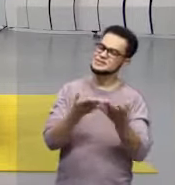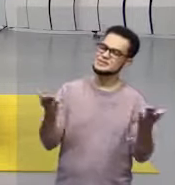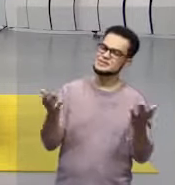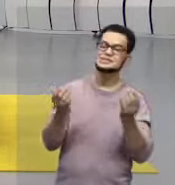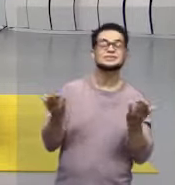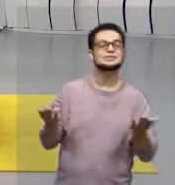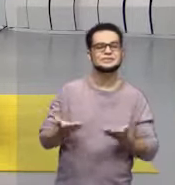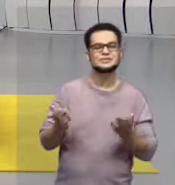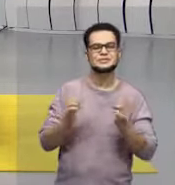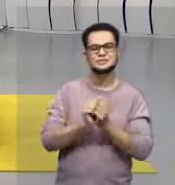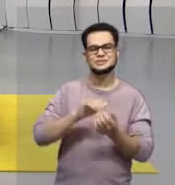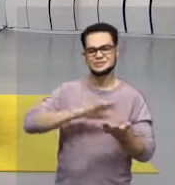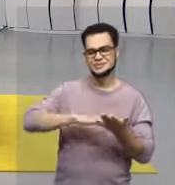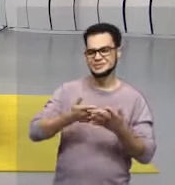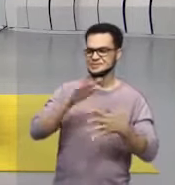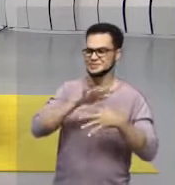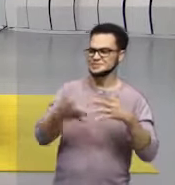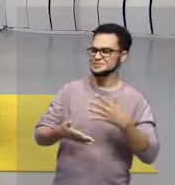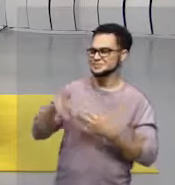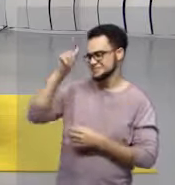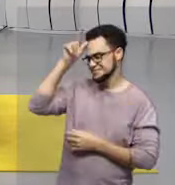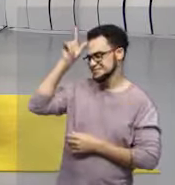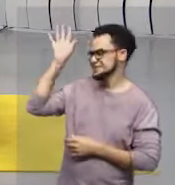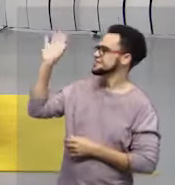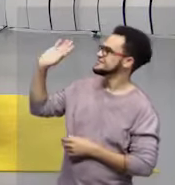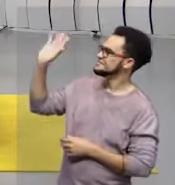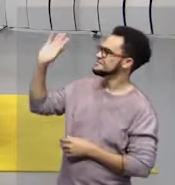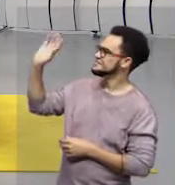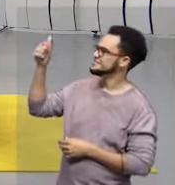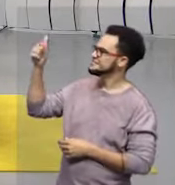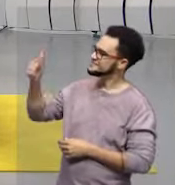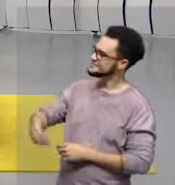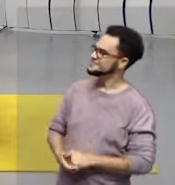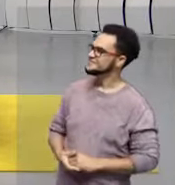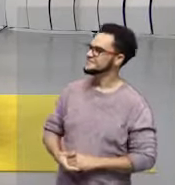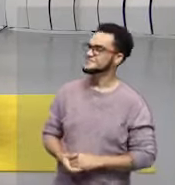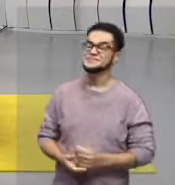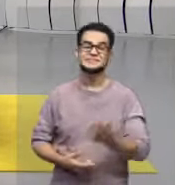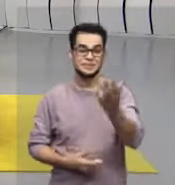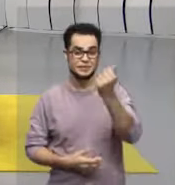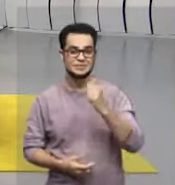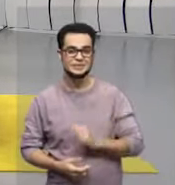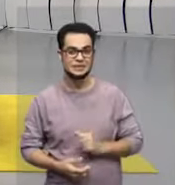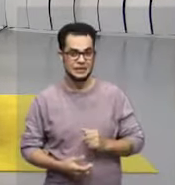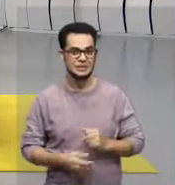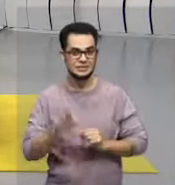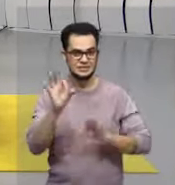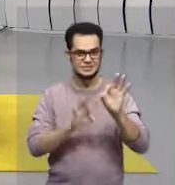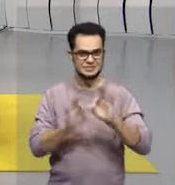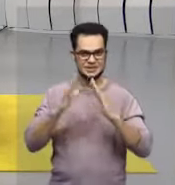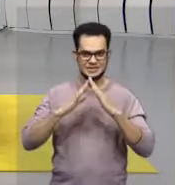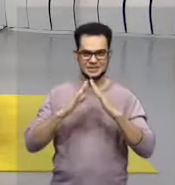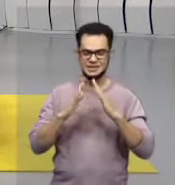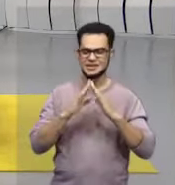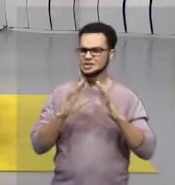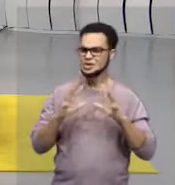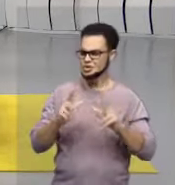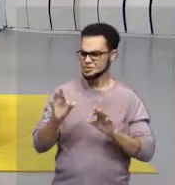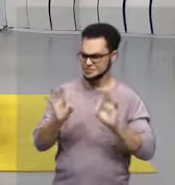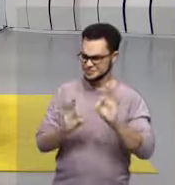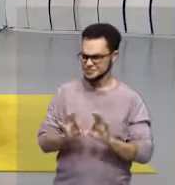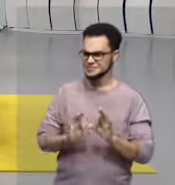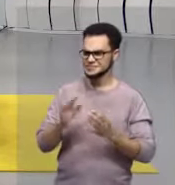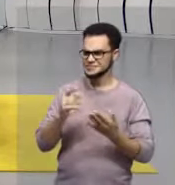e hoje com o intérprete de Libras, Gilbert. Tudo bem, Gilbert? Então vamos lá, preparados aí em casa, com tudo para anotar, com caderno,